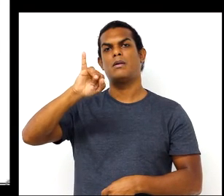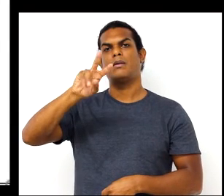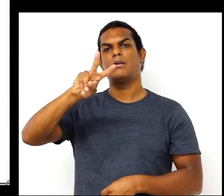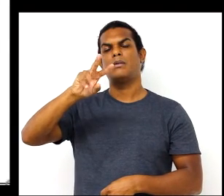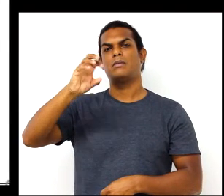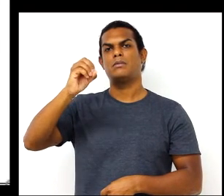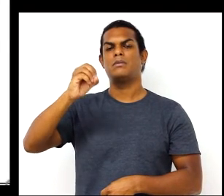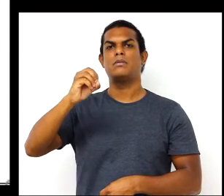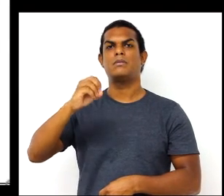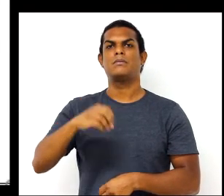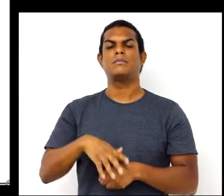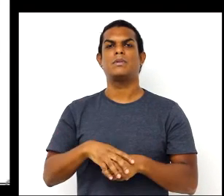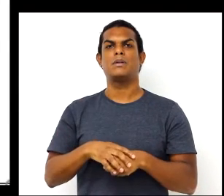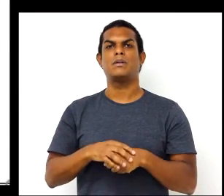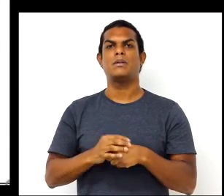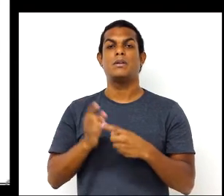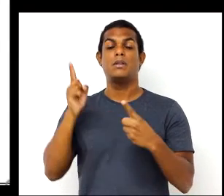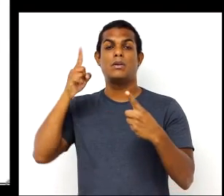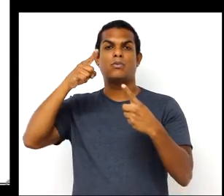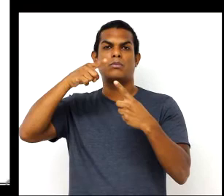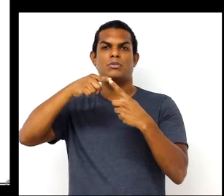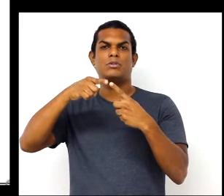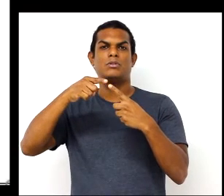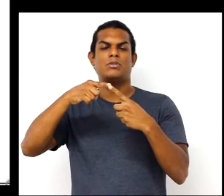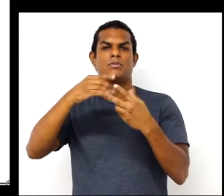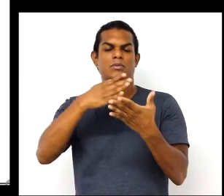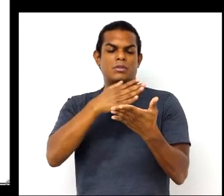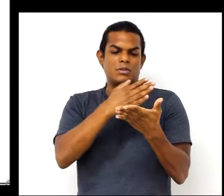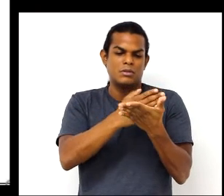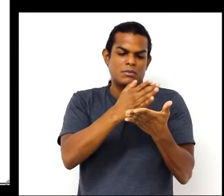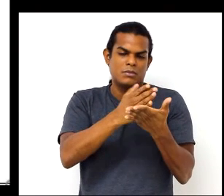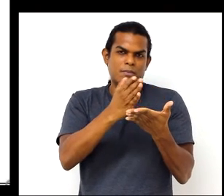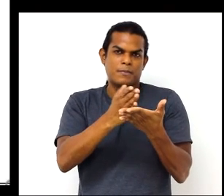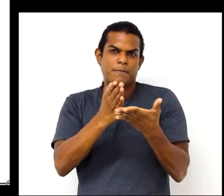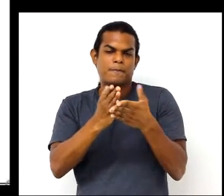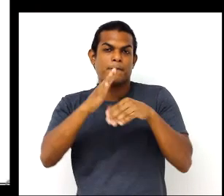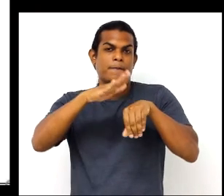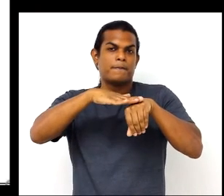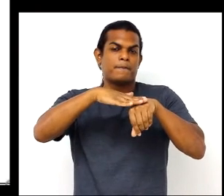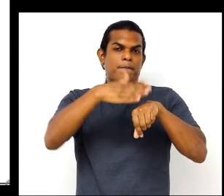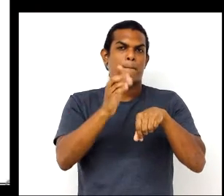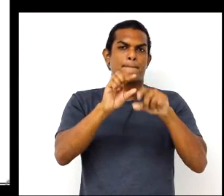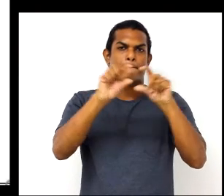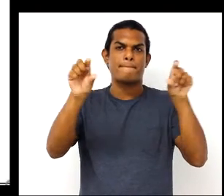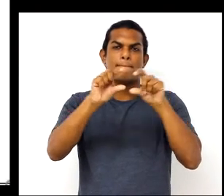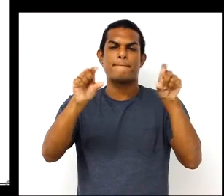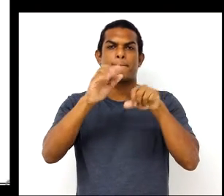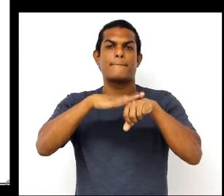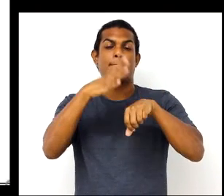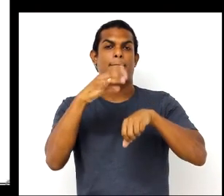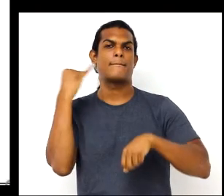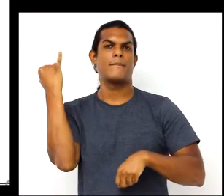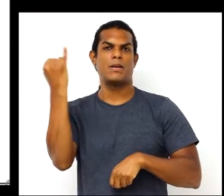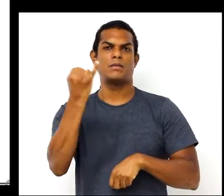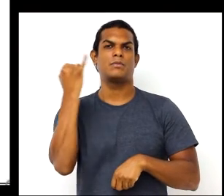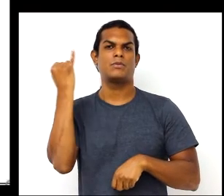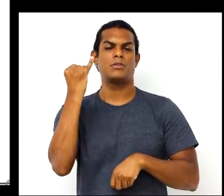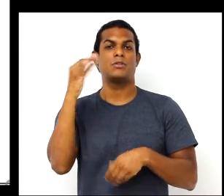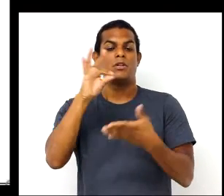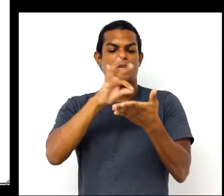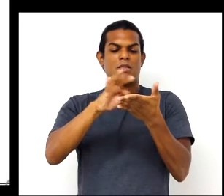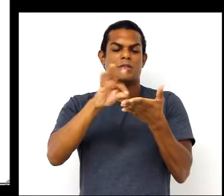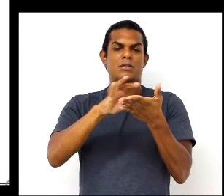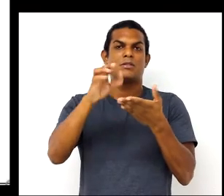recortar as partes mais importantes da obra, como foi escrita, por quem, quando, quais os